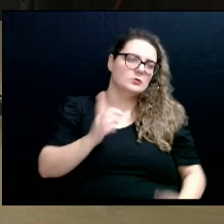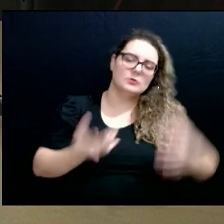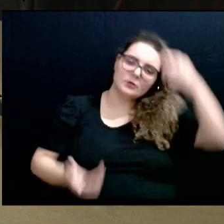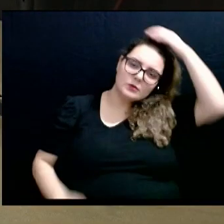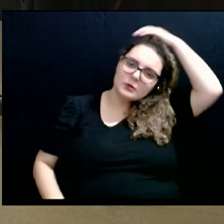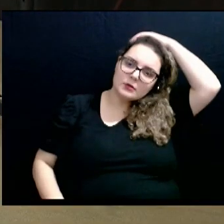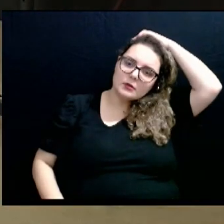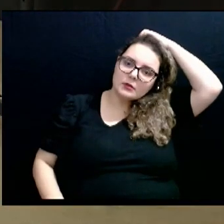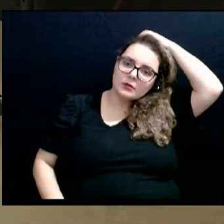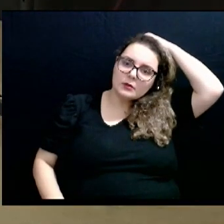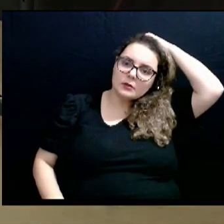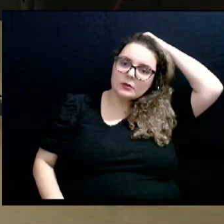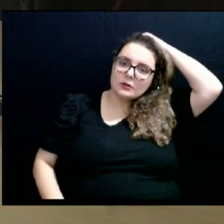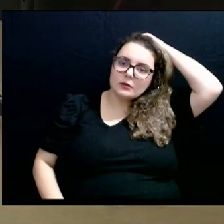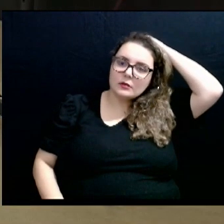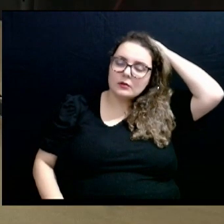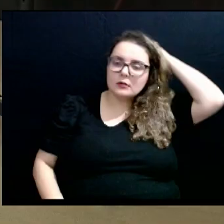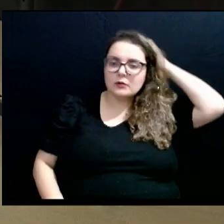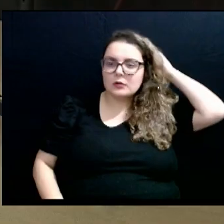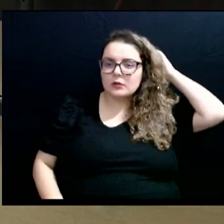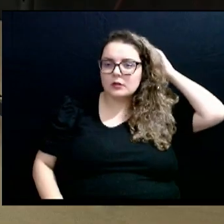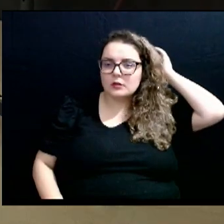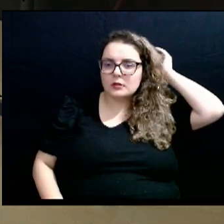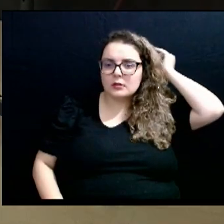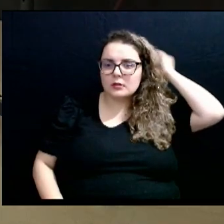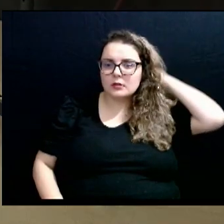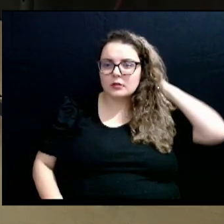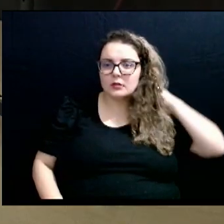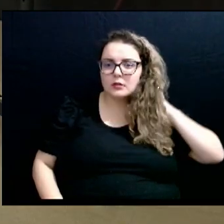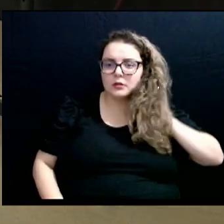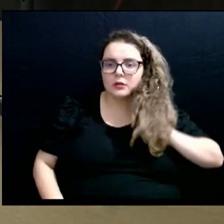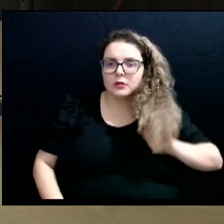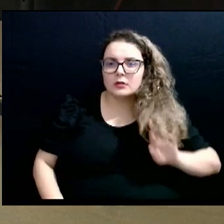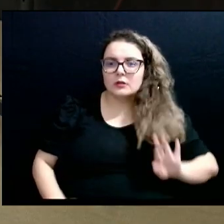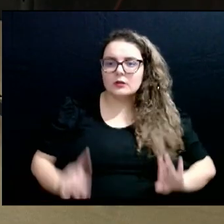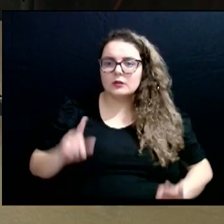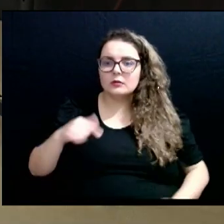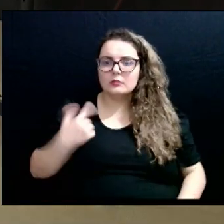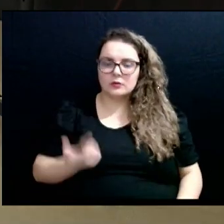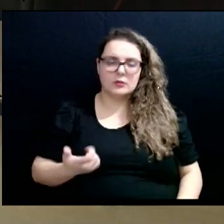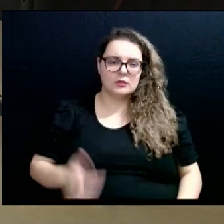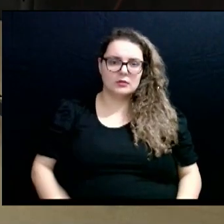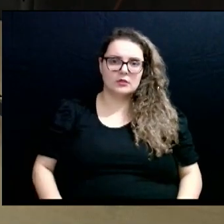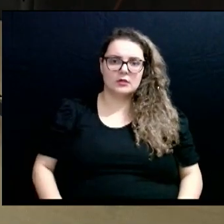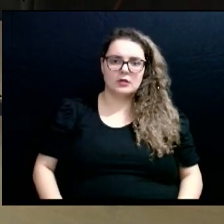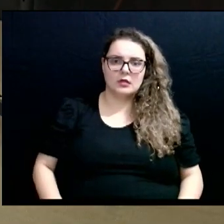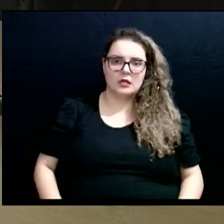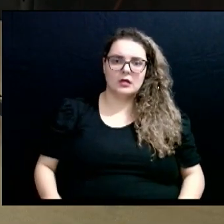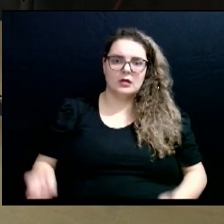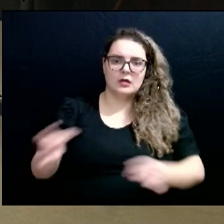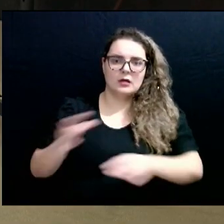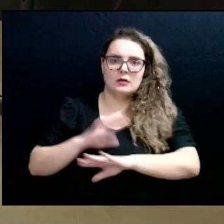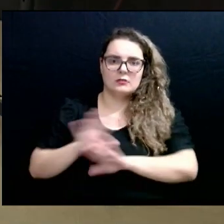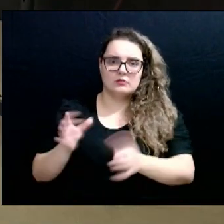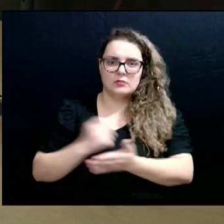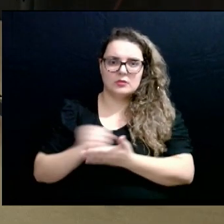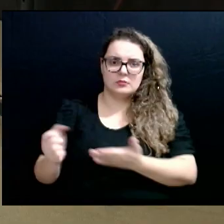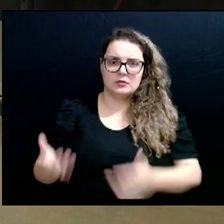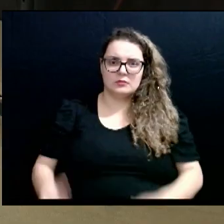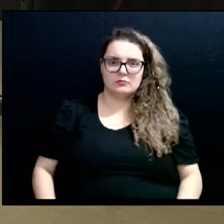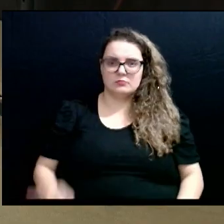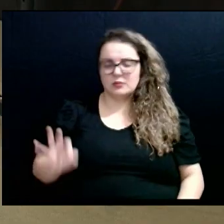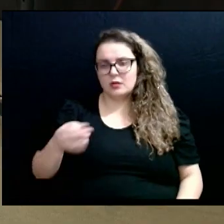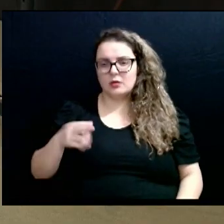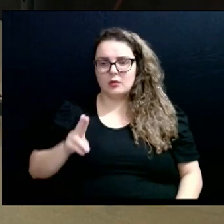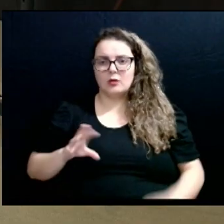E aí o pós, né? Ah, tudo bem, já passou. Isso é certo? Ou a gente tem que deixar acontecer?